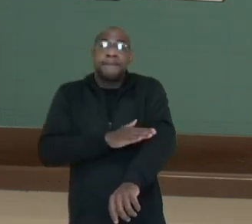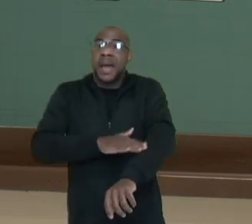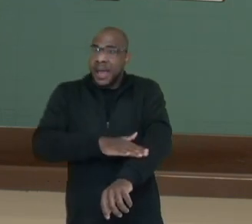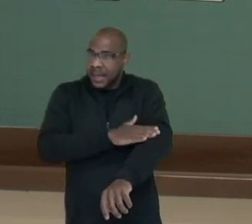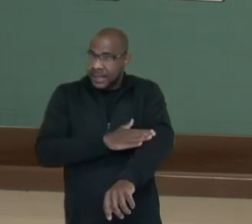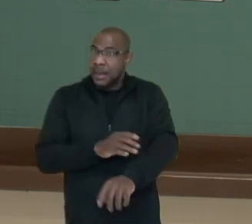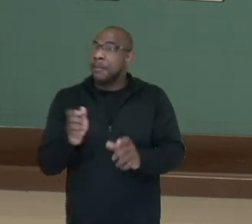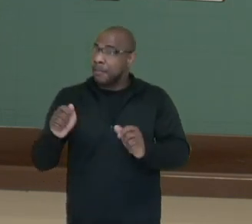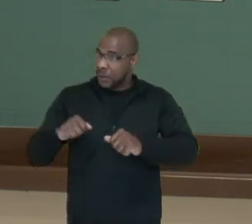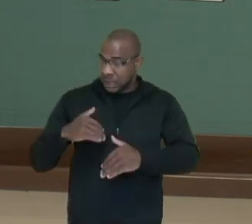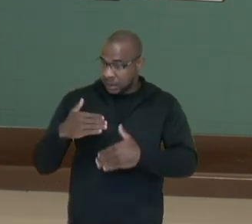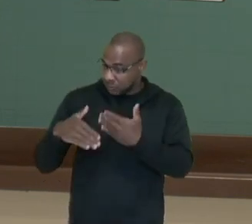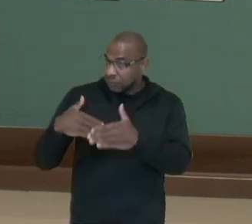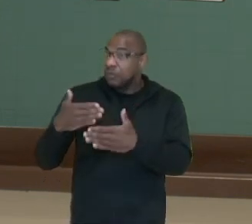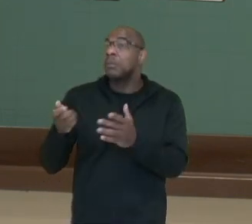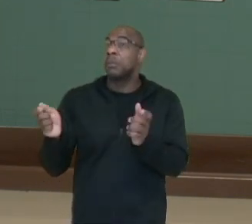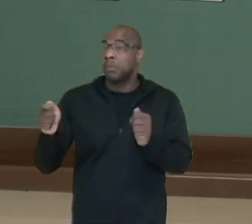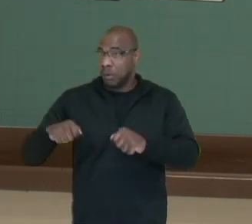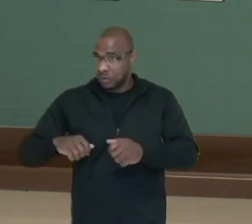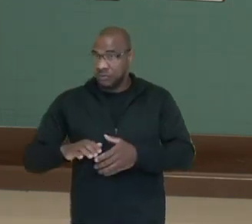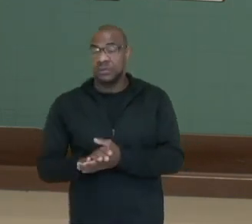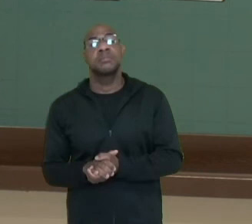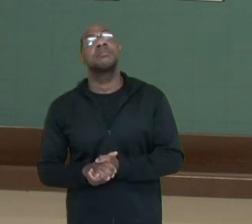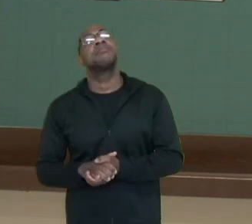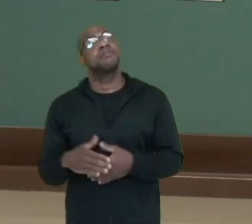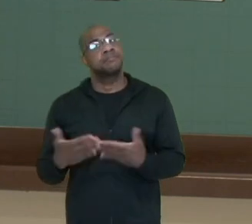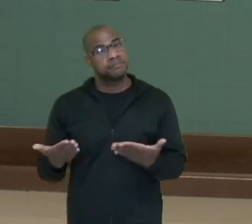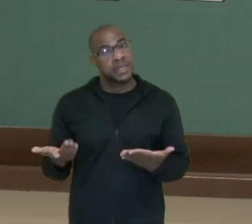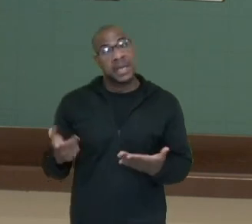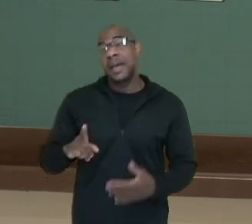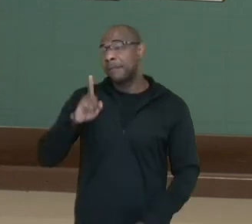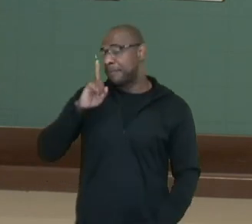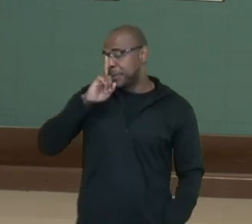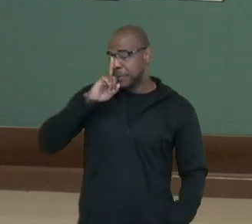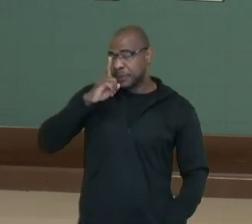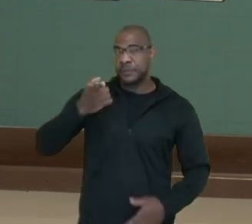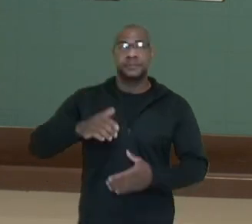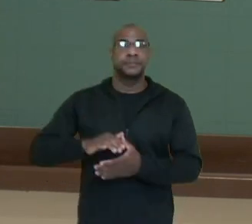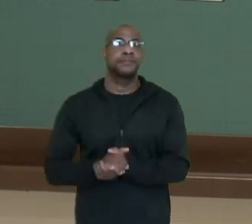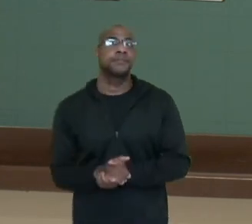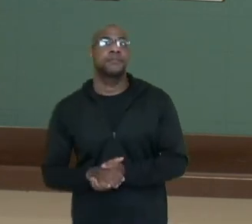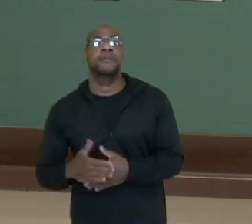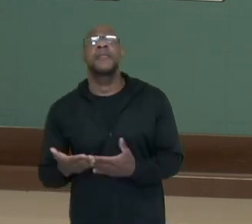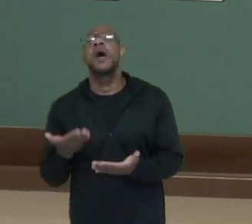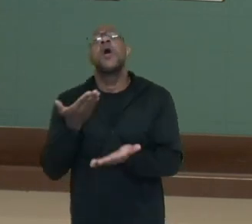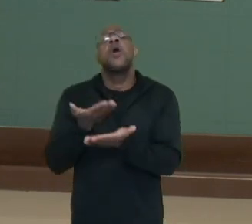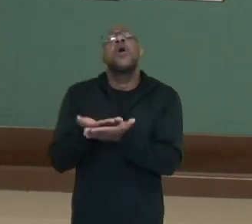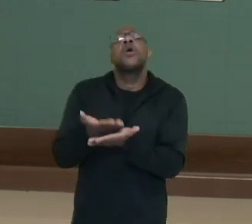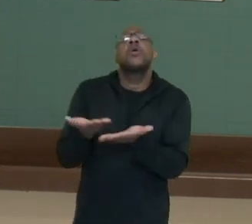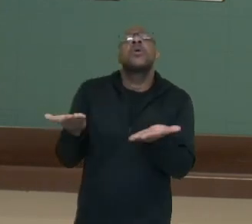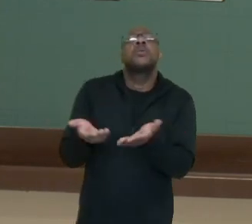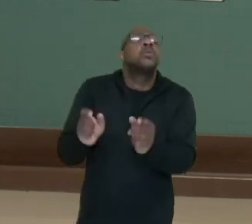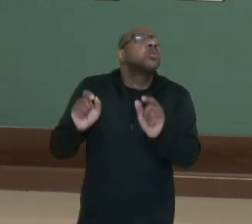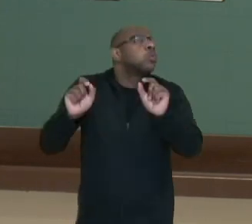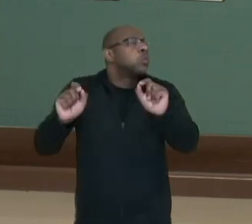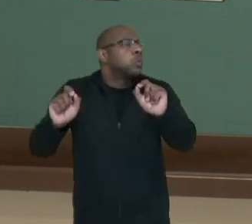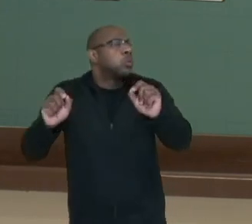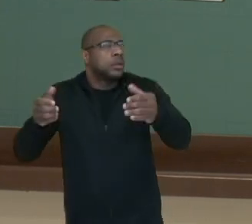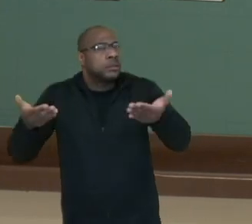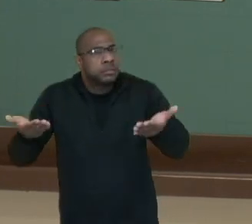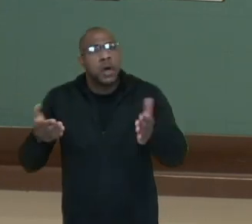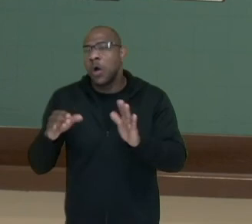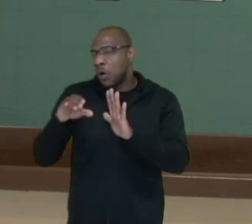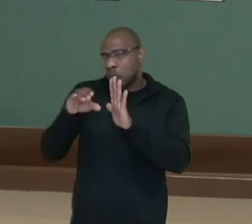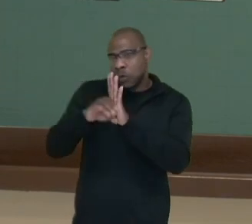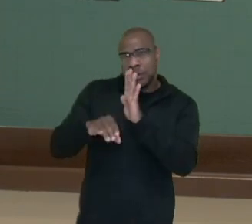ser desencadeado, enfraquecimento do sistema imunológico, e isso não é bom para ninguém. Muito bem, minha gente, o que nós vimos nesta aula? O